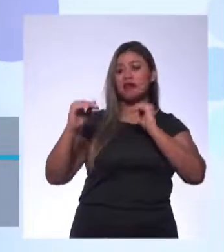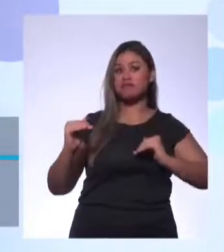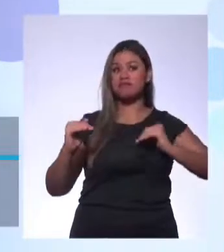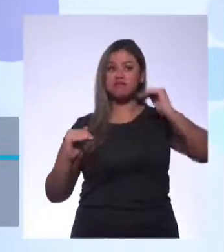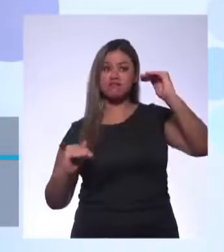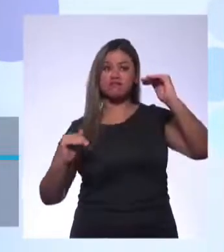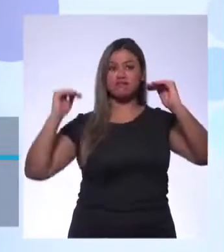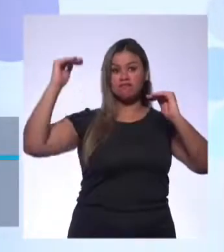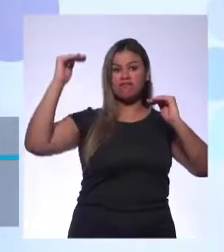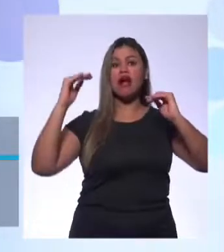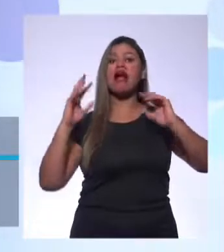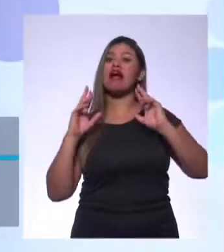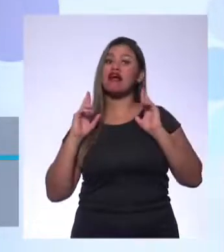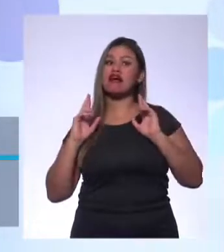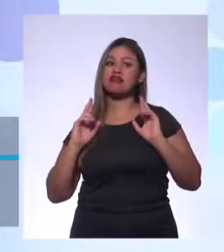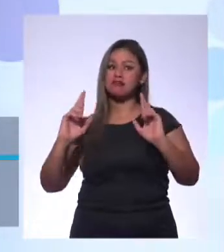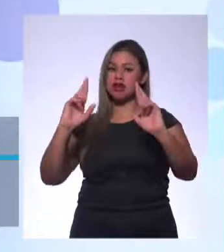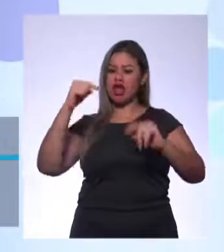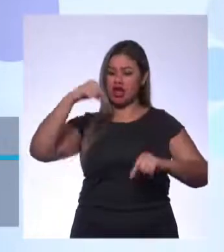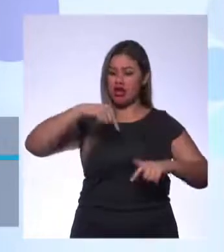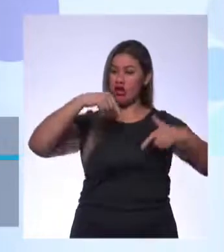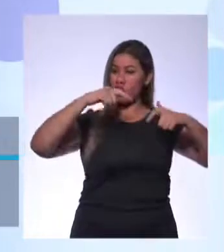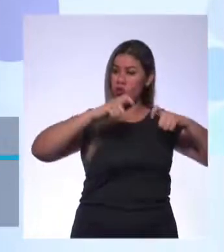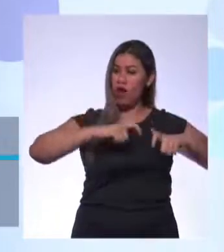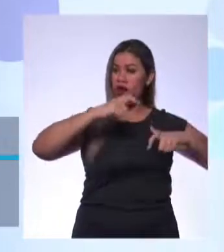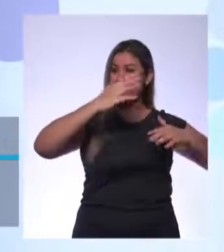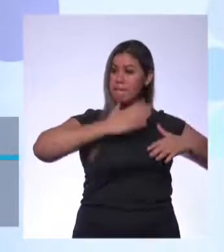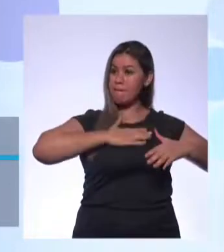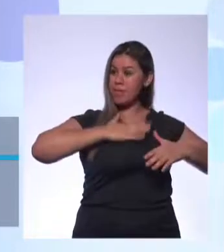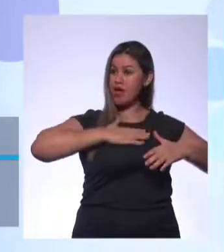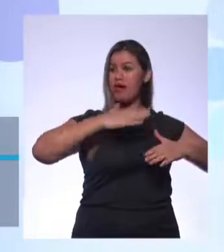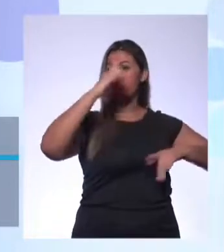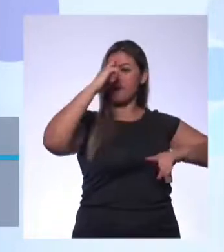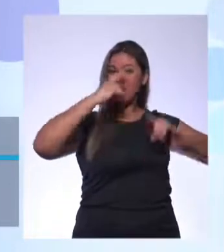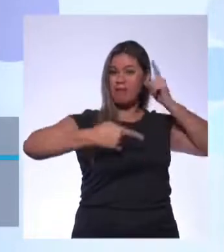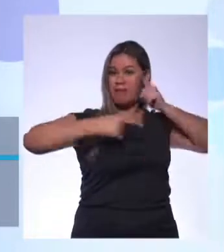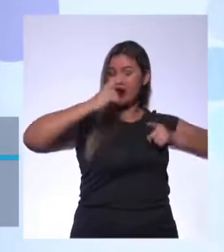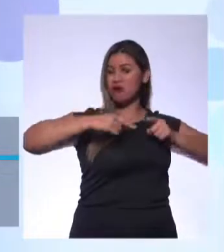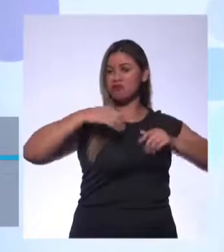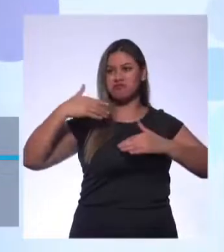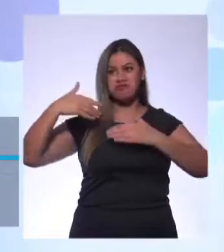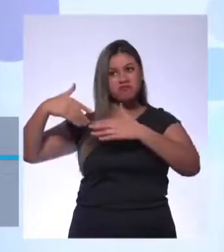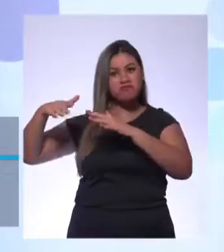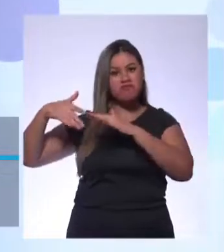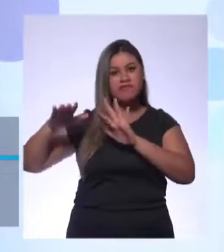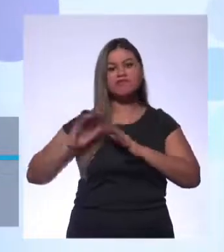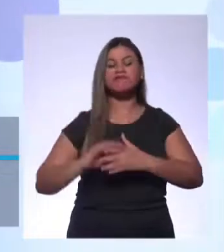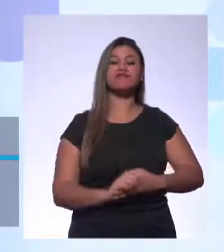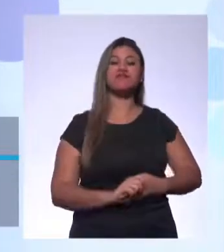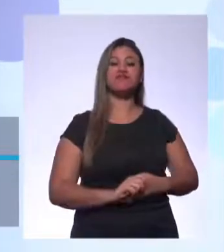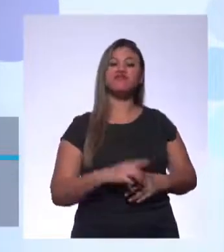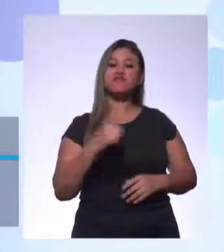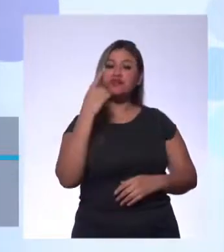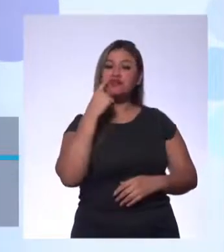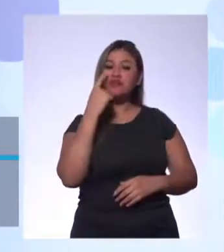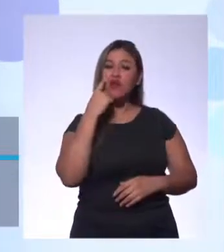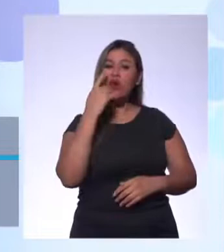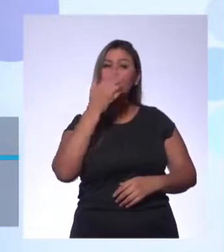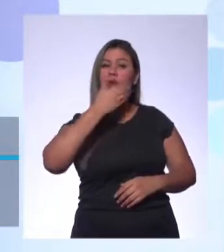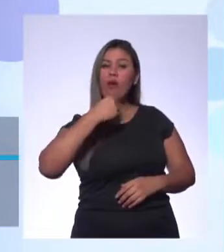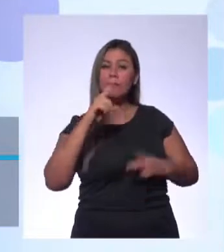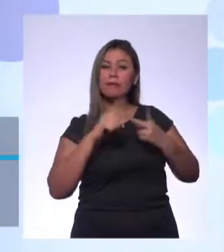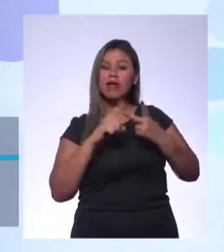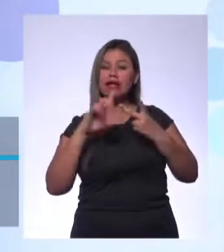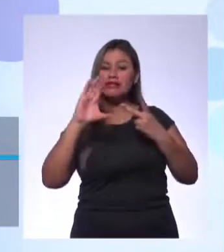de respeito, né? Aqui é o meu espaço, você tem a sua soberania lá no seu e eu aqui. Agora, a postura do Cecil Rhodes já é